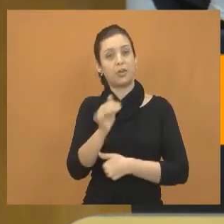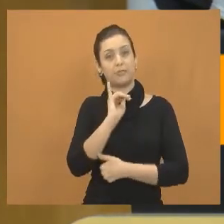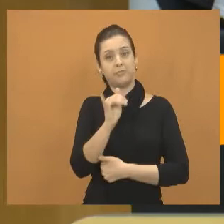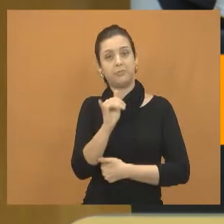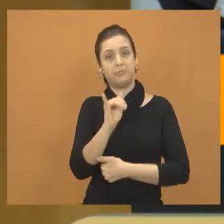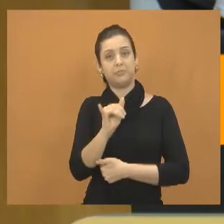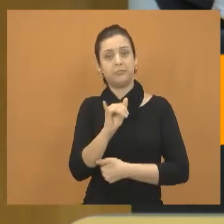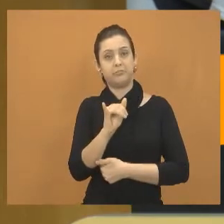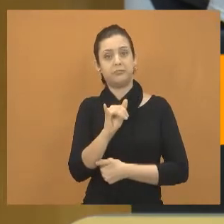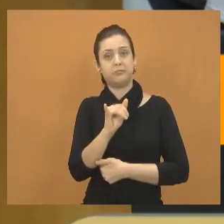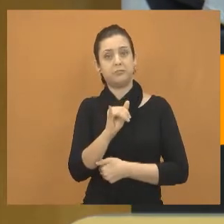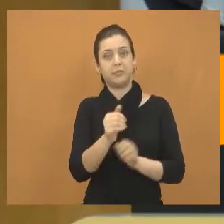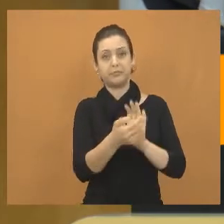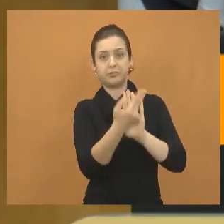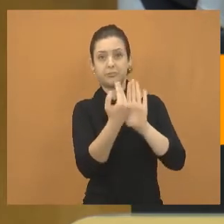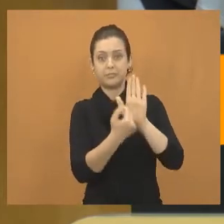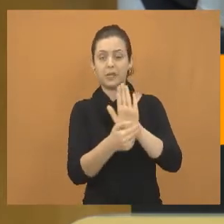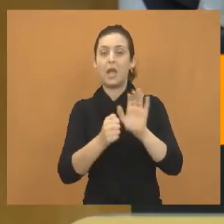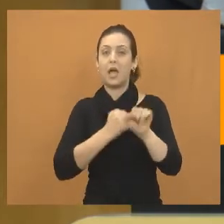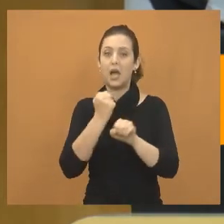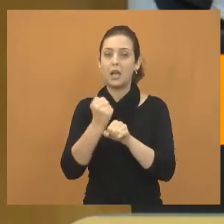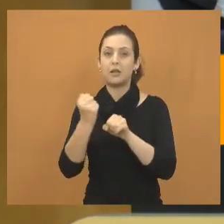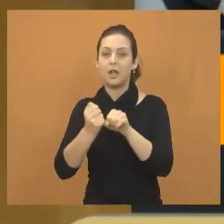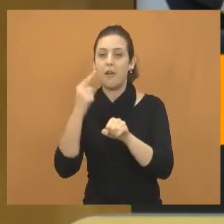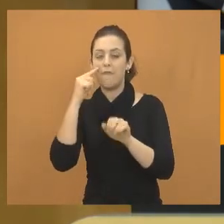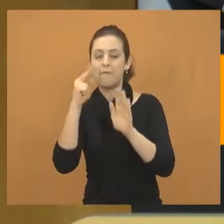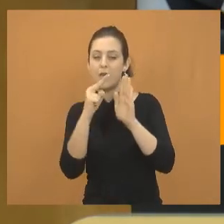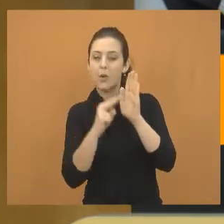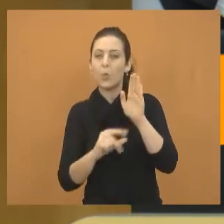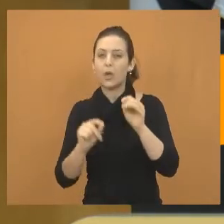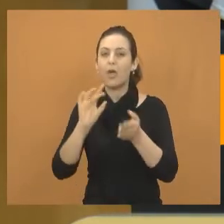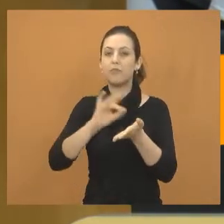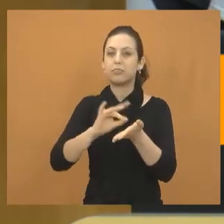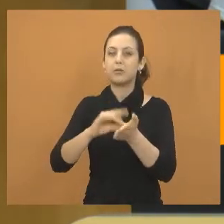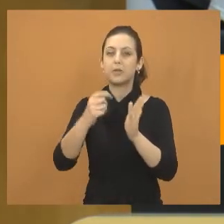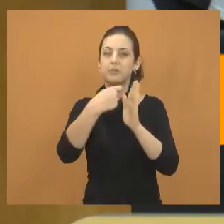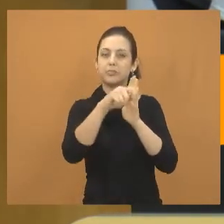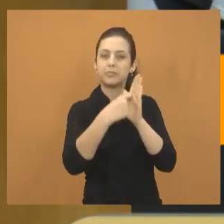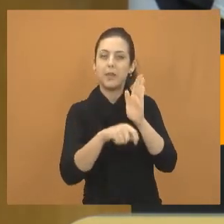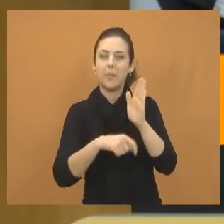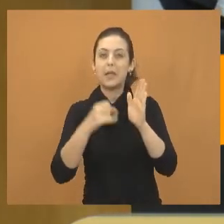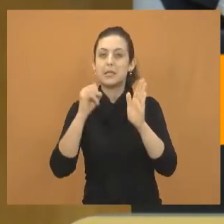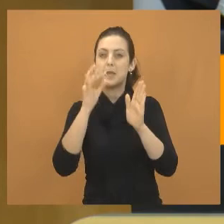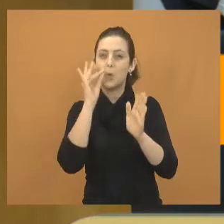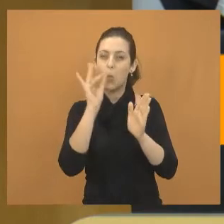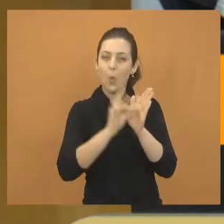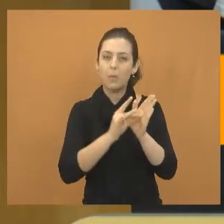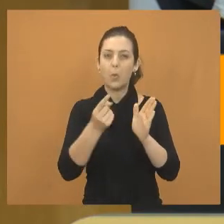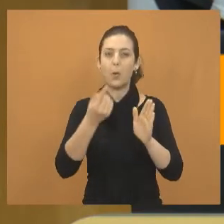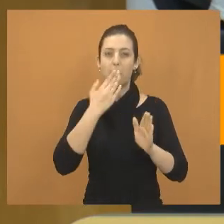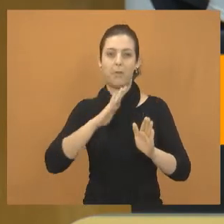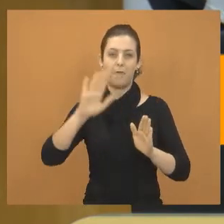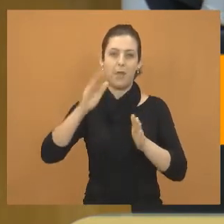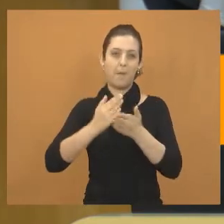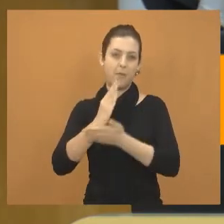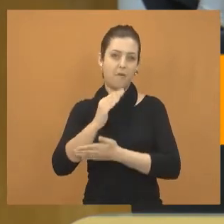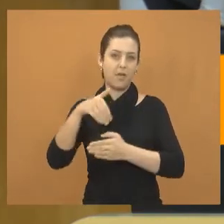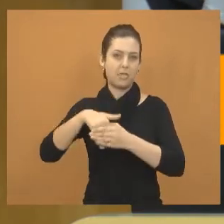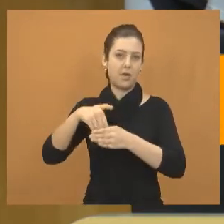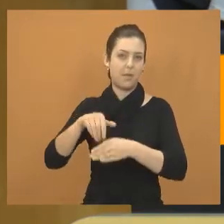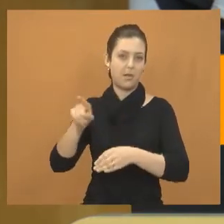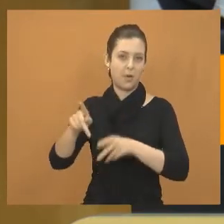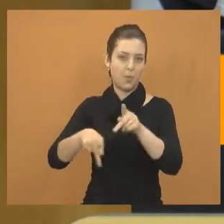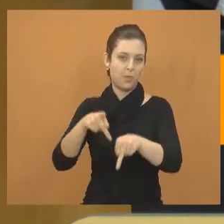aqui o nosso mapinha, né, Derbal? Cada ano a gente vai ver o que vai sendo realizado e se está sendo cumprido aquilo que foi aprovado nas urnas